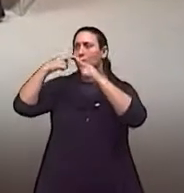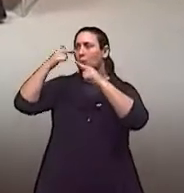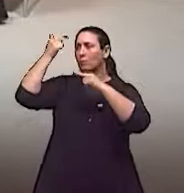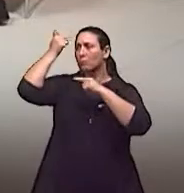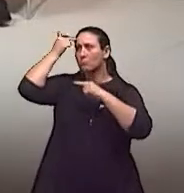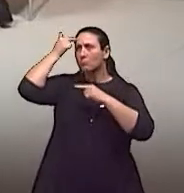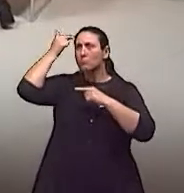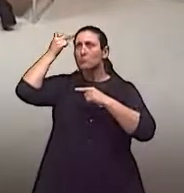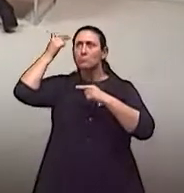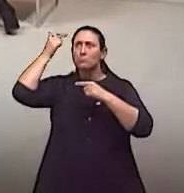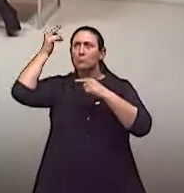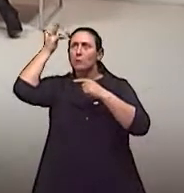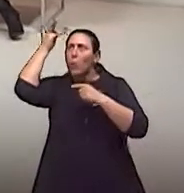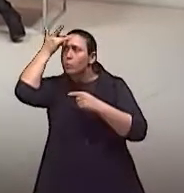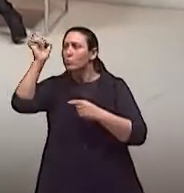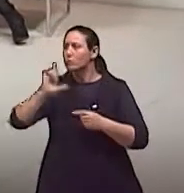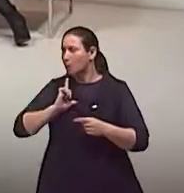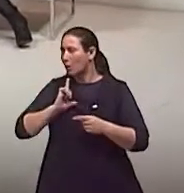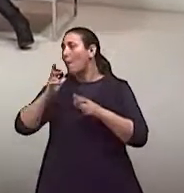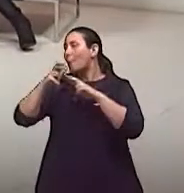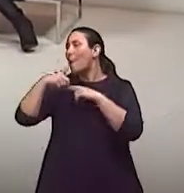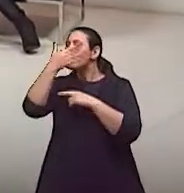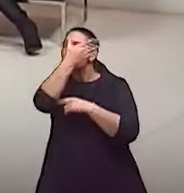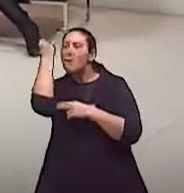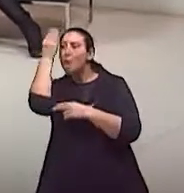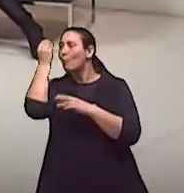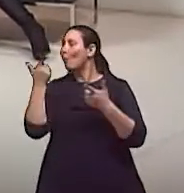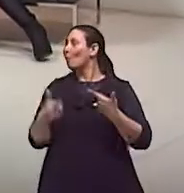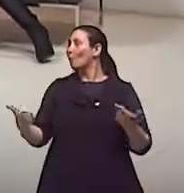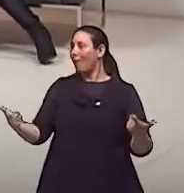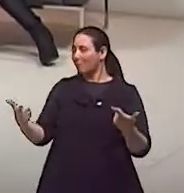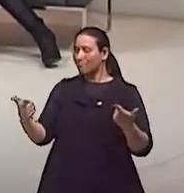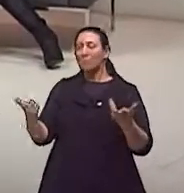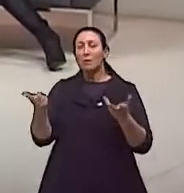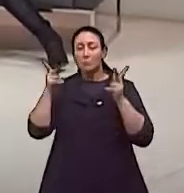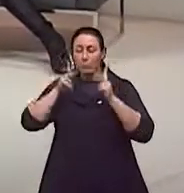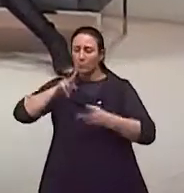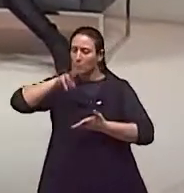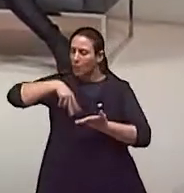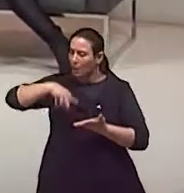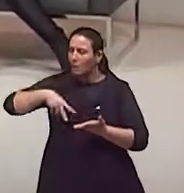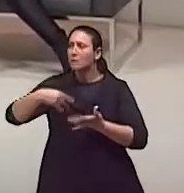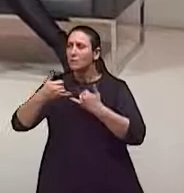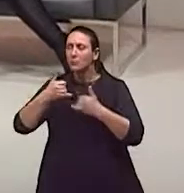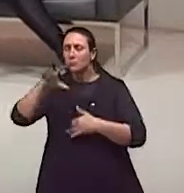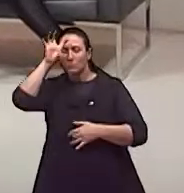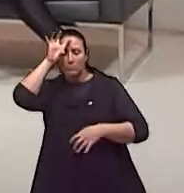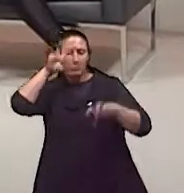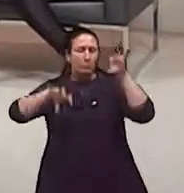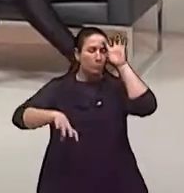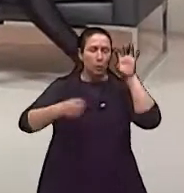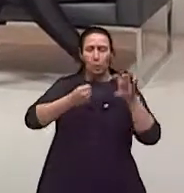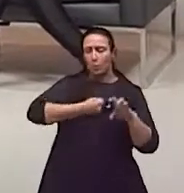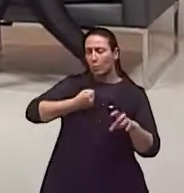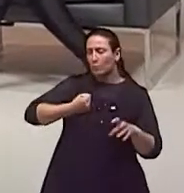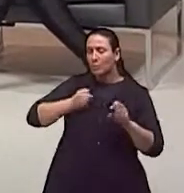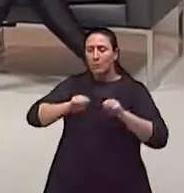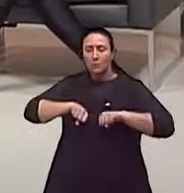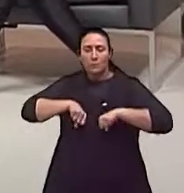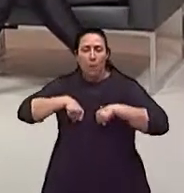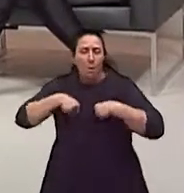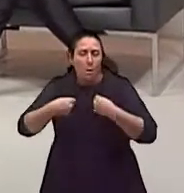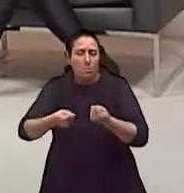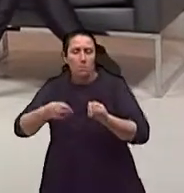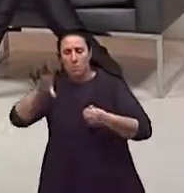Alzheimer se afasta Isto é ver assim atuar de de decorar número de telefone de Se forçar a a